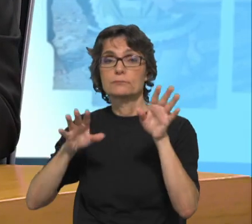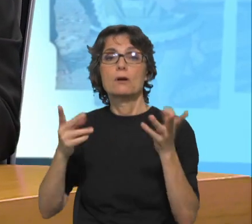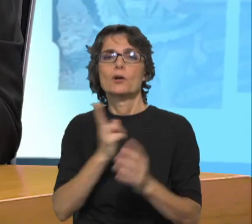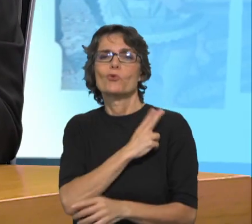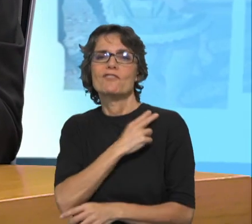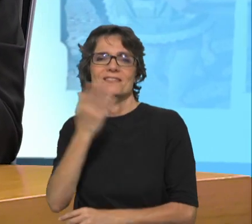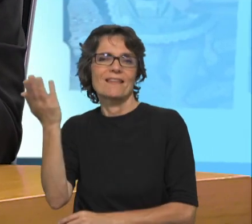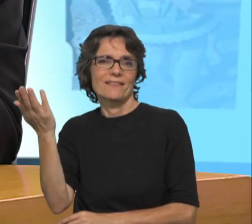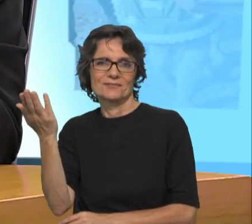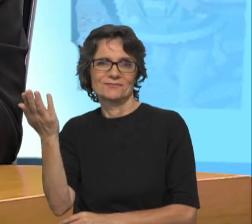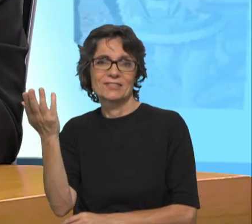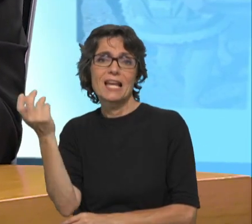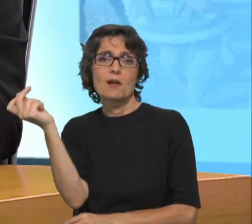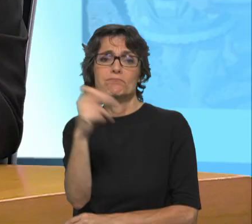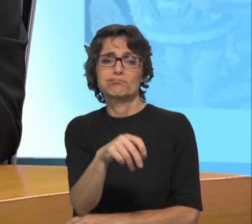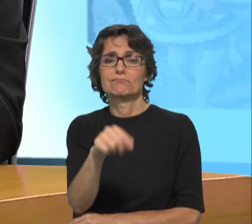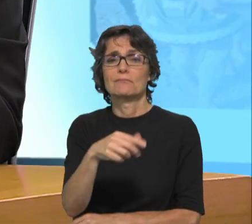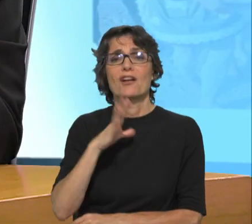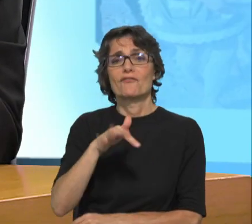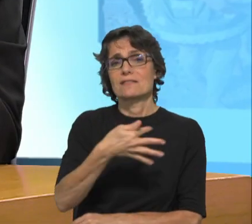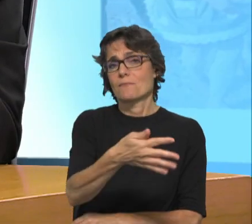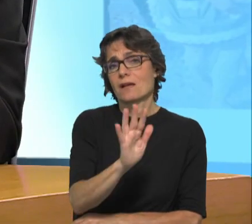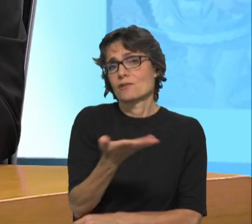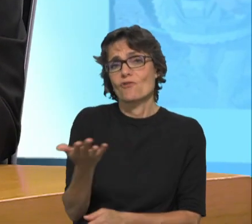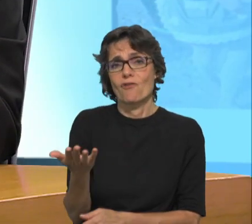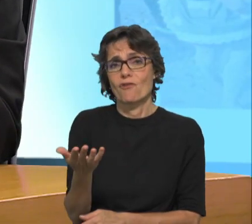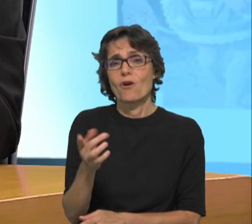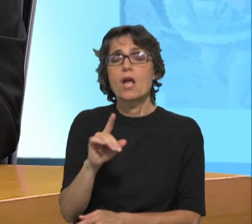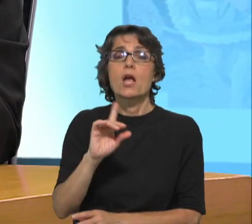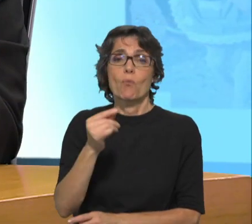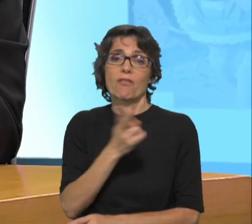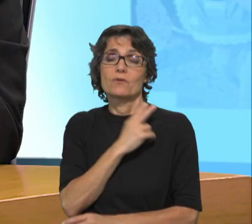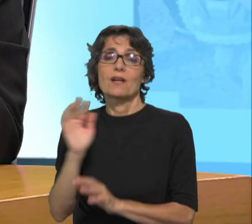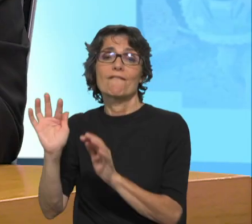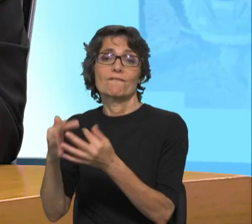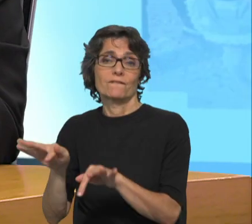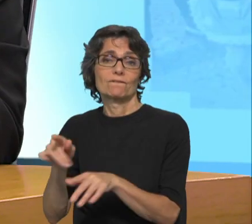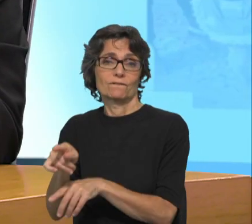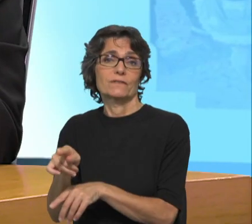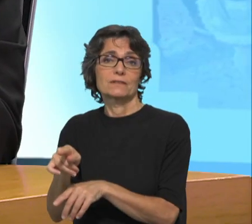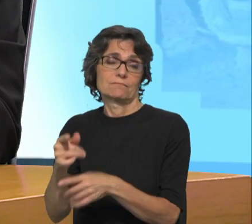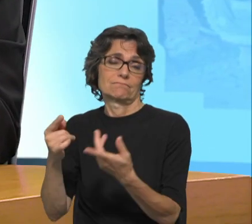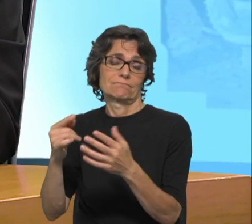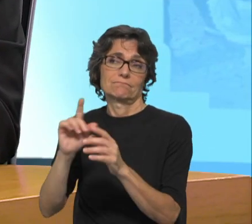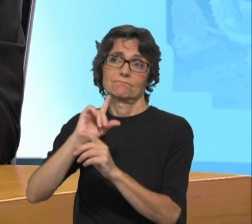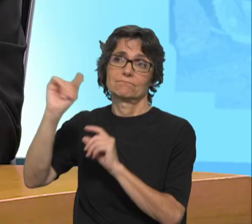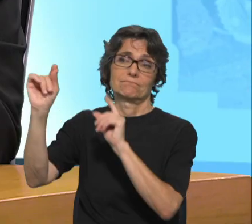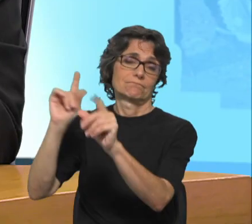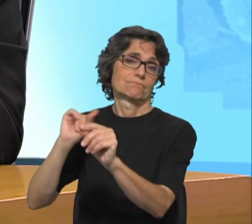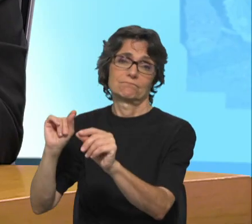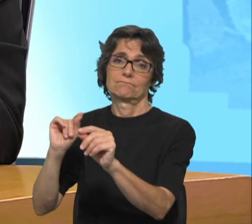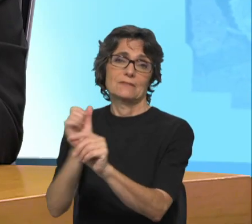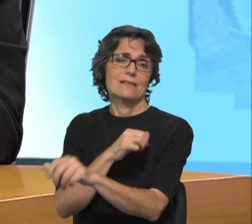vêm esporadicamente ao fim de semana. E muitas vezes, terminados os cursos superiores, não regressam, ficam pelas grandes cidades onde foram